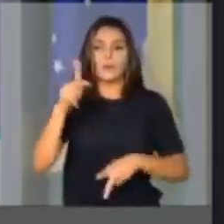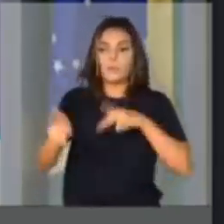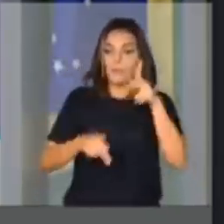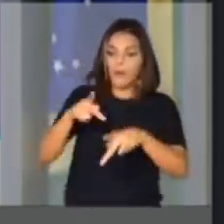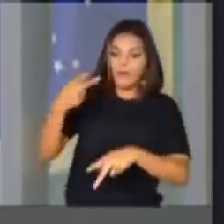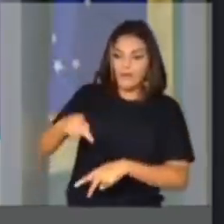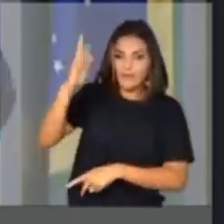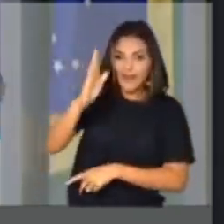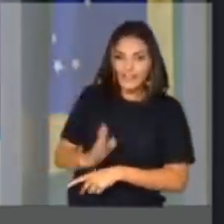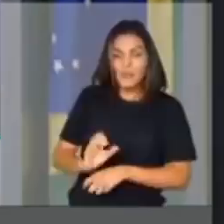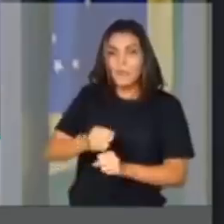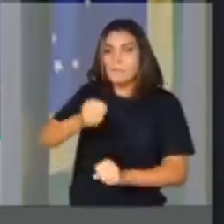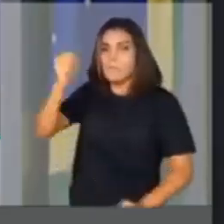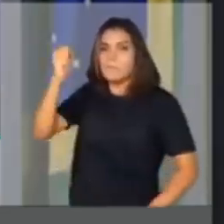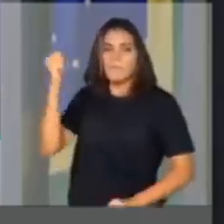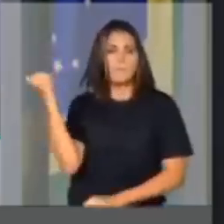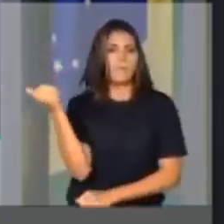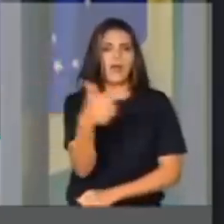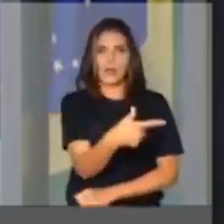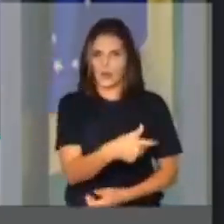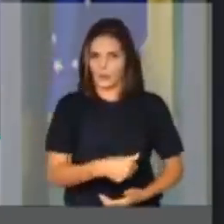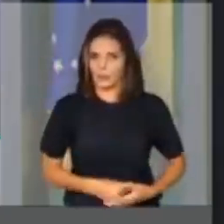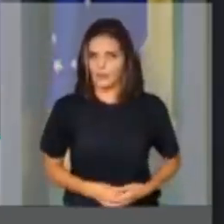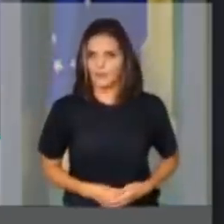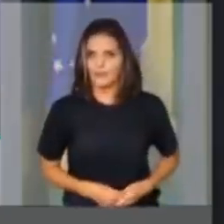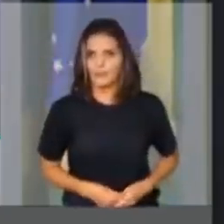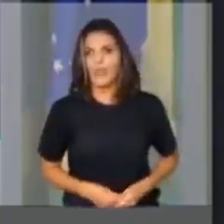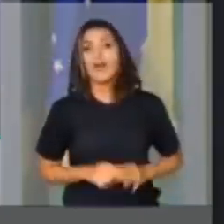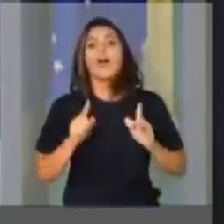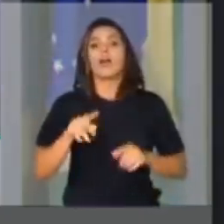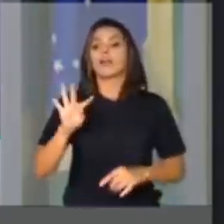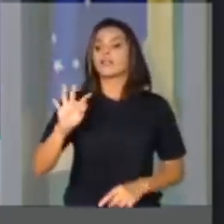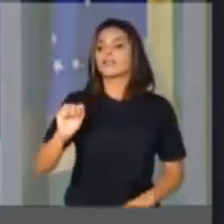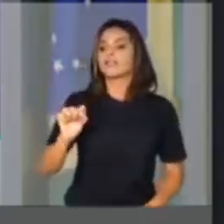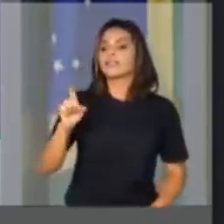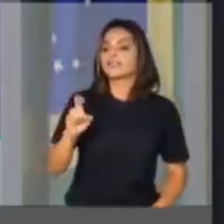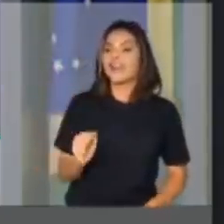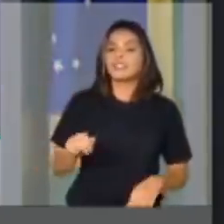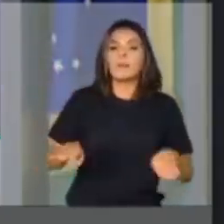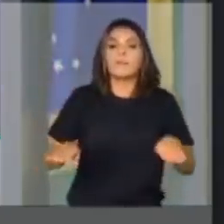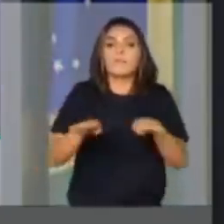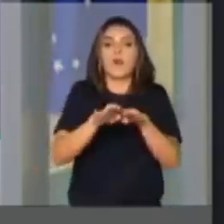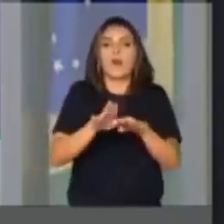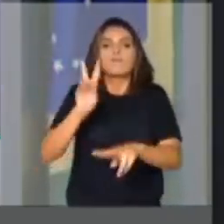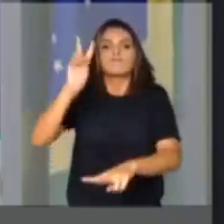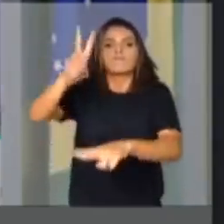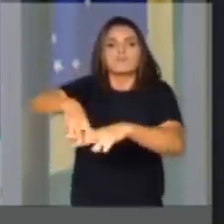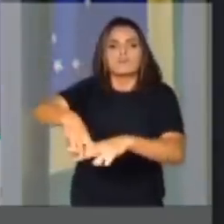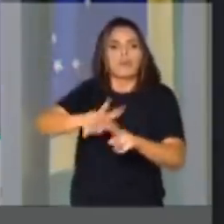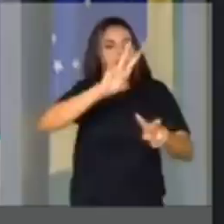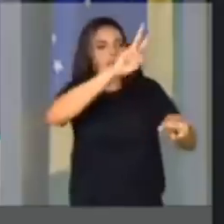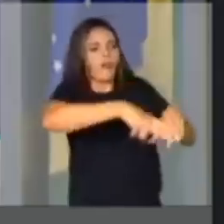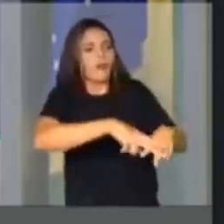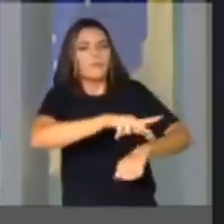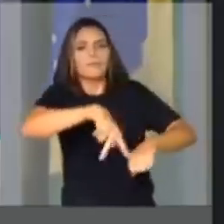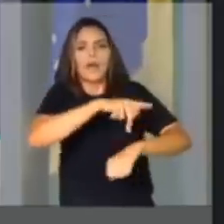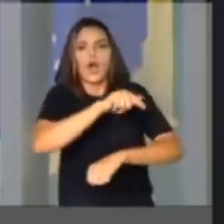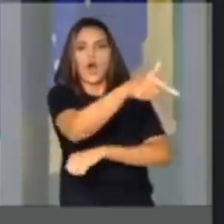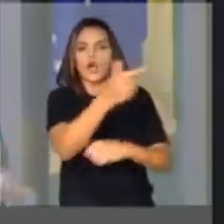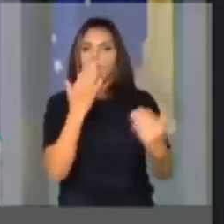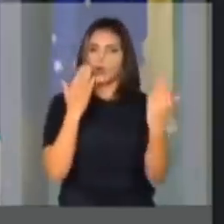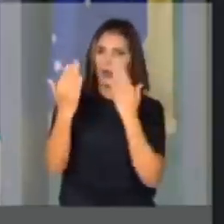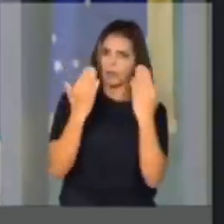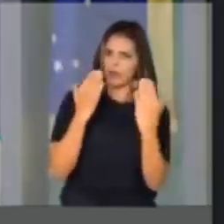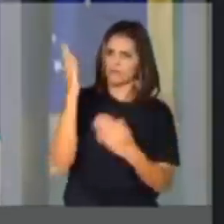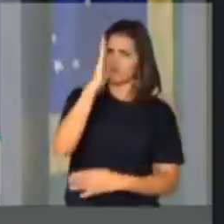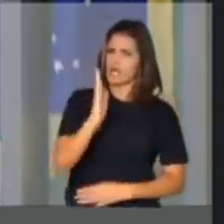maior. O dado correto a ser utilizado é a taxa proporcional de encarceramento. E nisso o Brasil não está nem entre